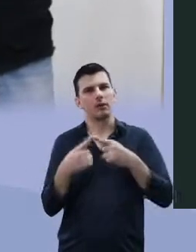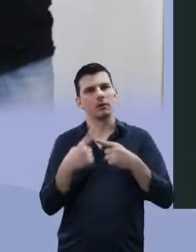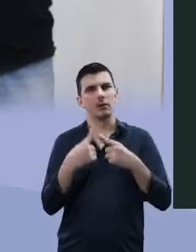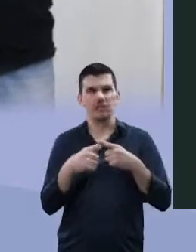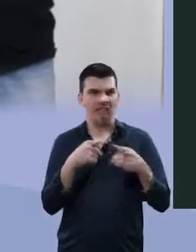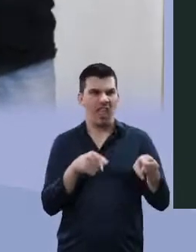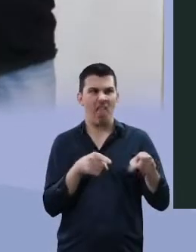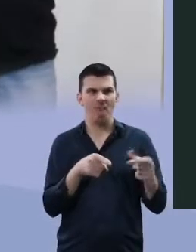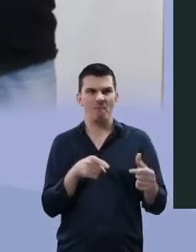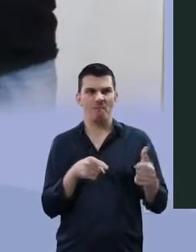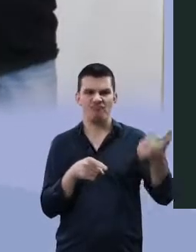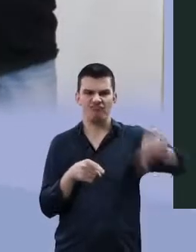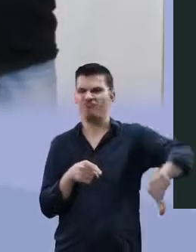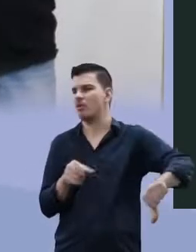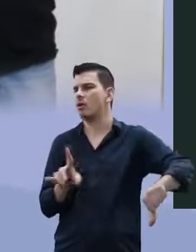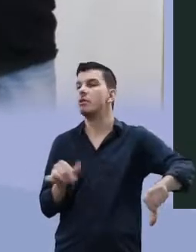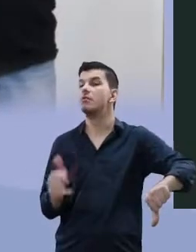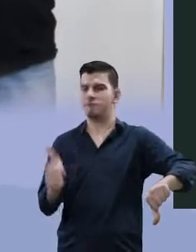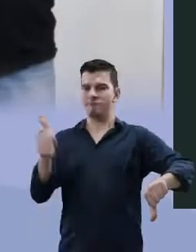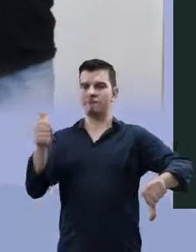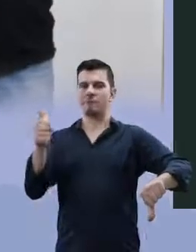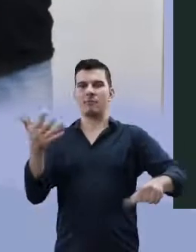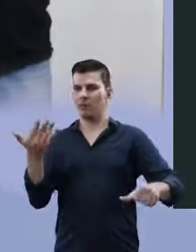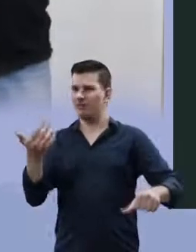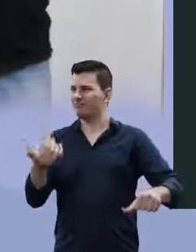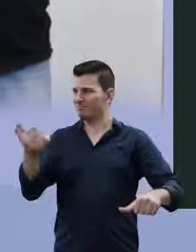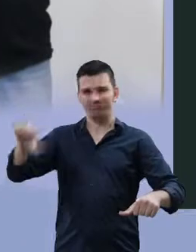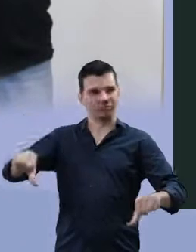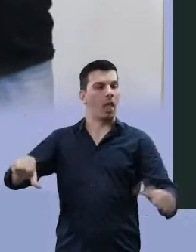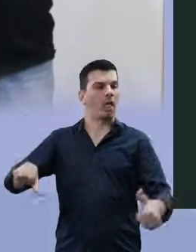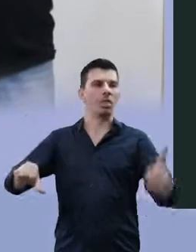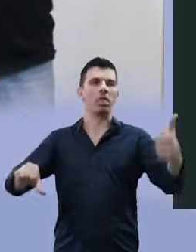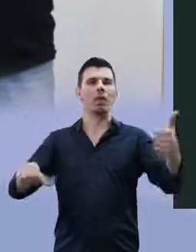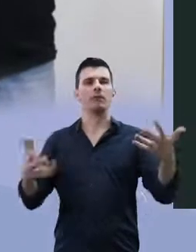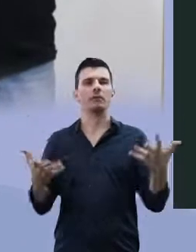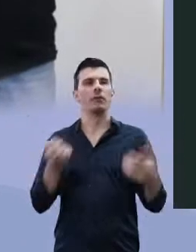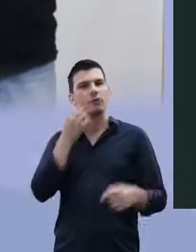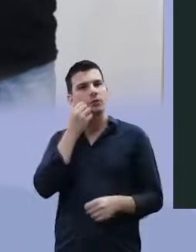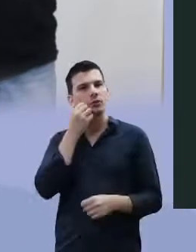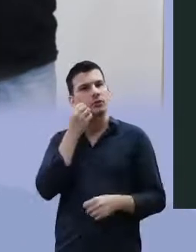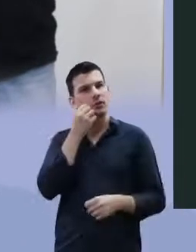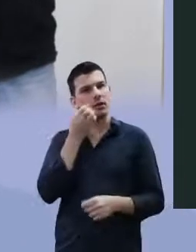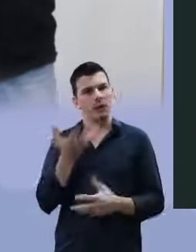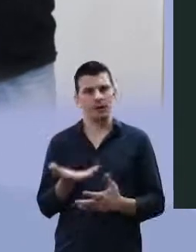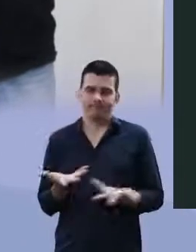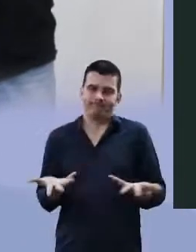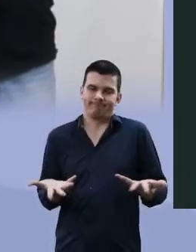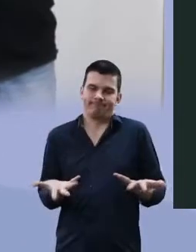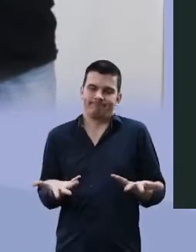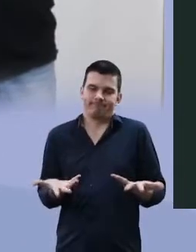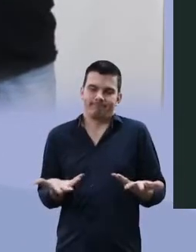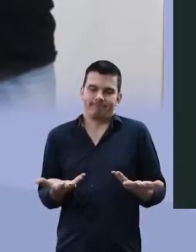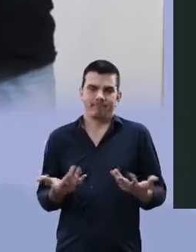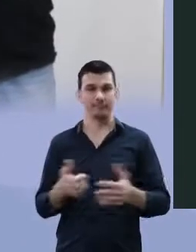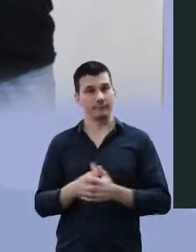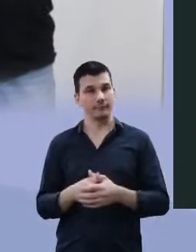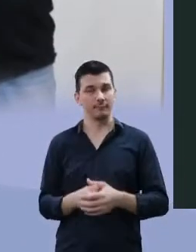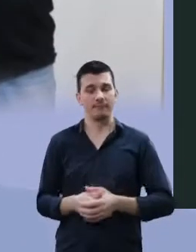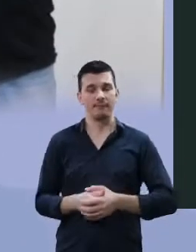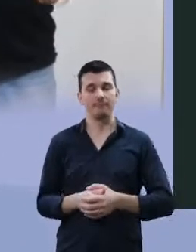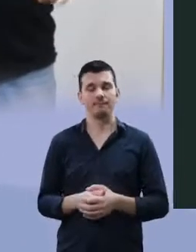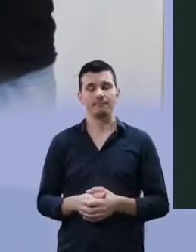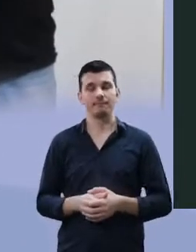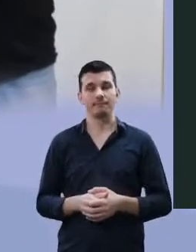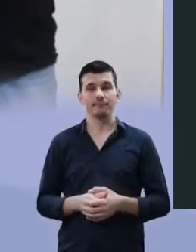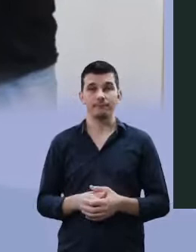pele, se esse indivíduo merece ou não viver, se esse indivíduo merece ou não ter mais oportunidades, né,